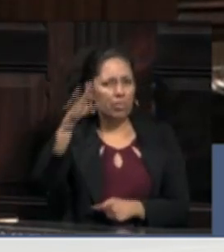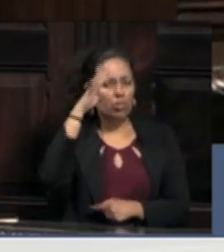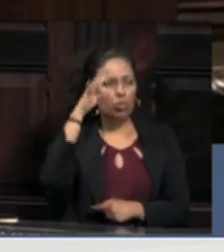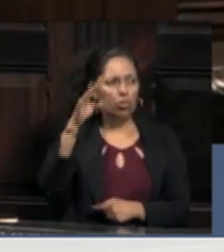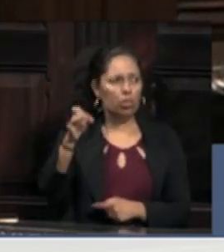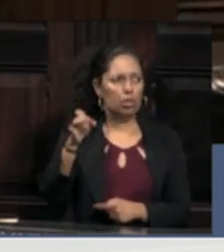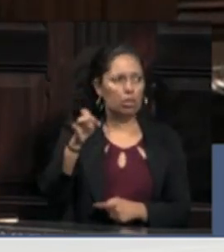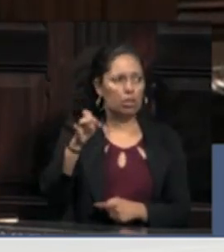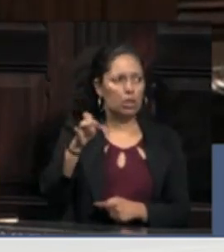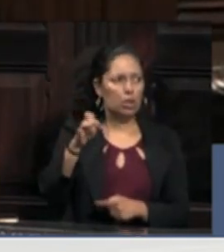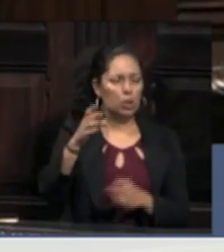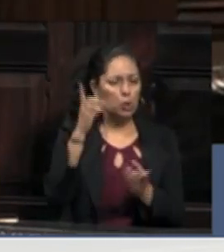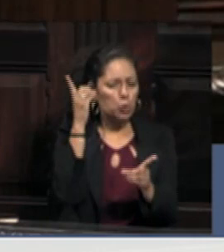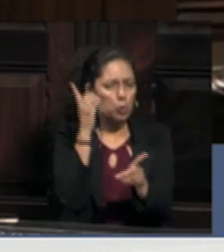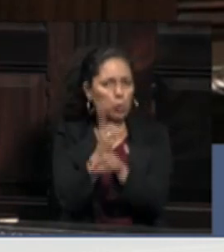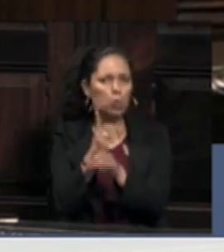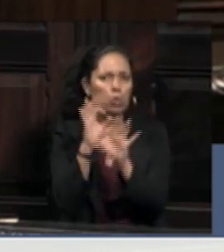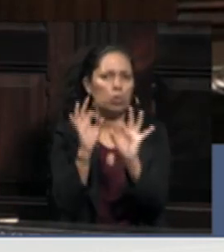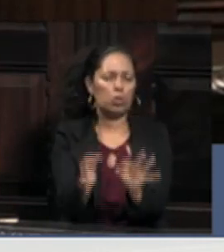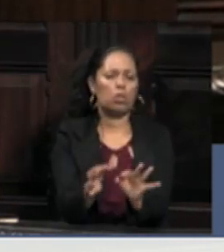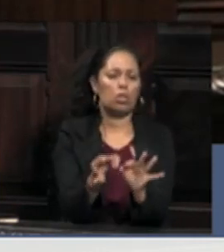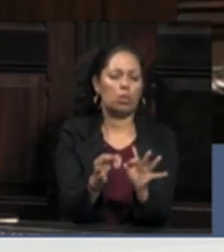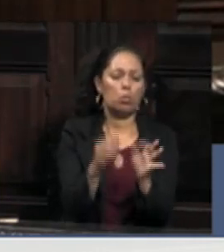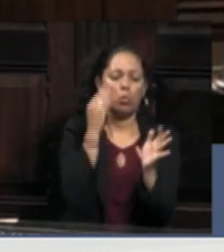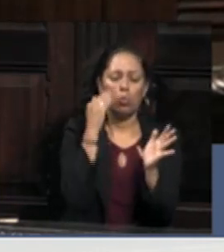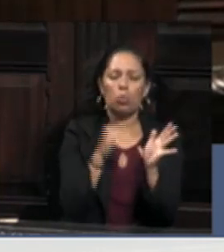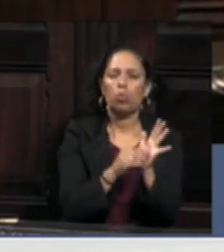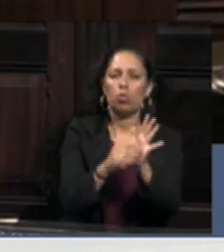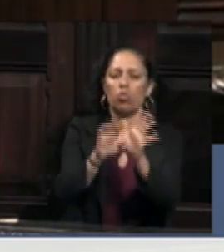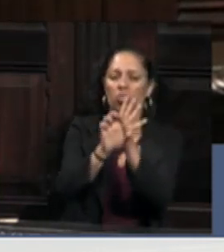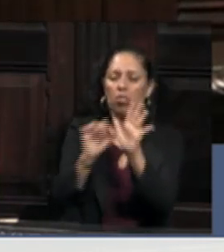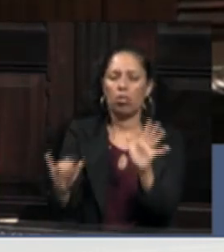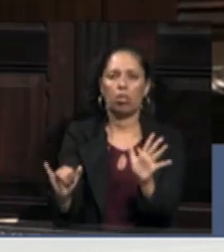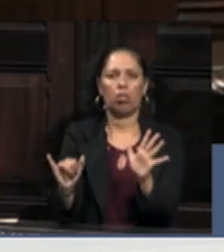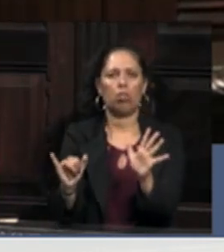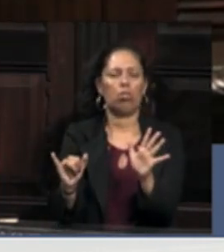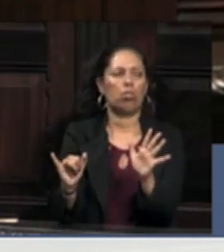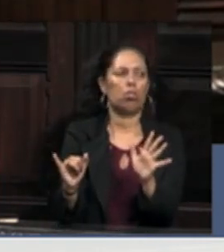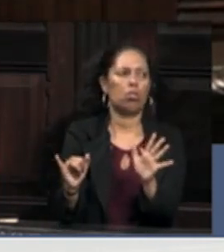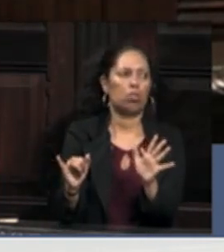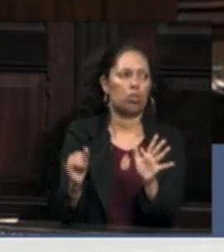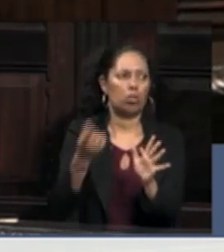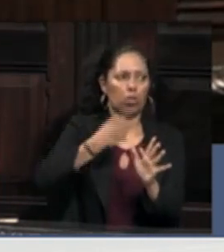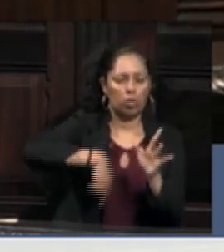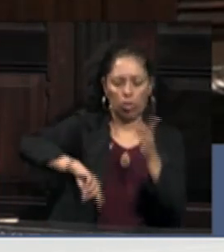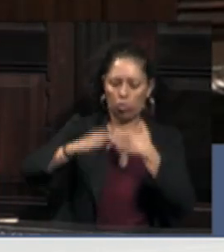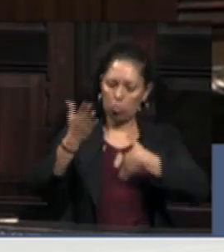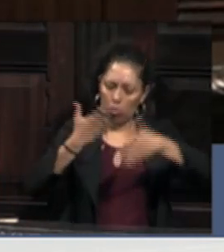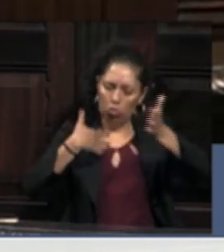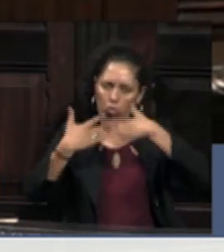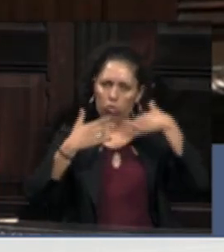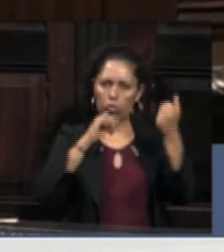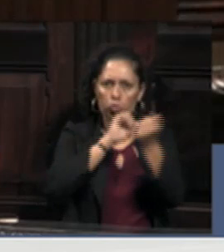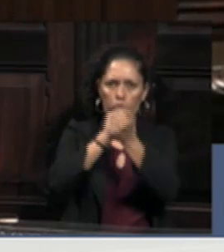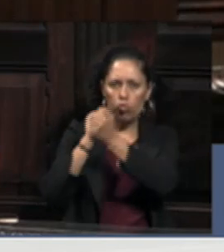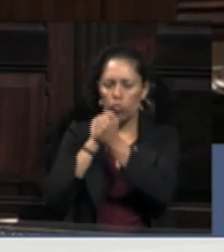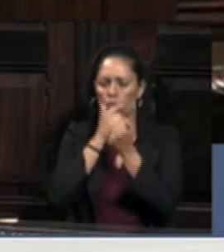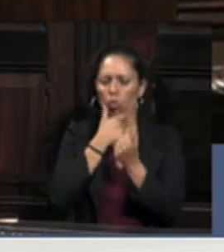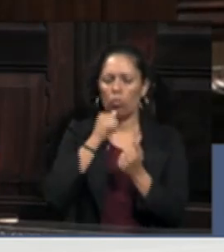e dirimir essa dúvida e resolvê-la na lei. Tenho informações, tenho conversado com